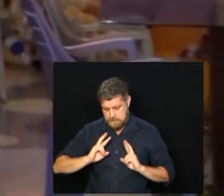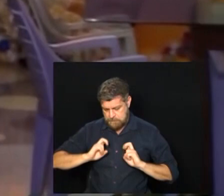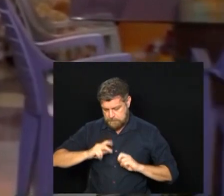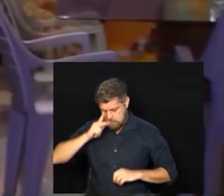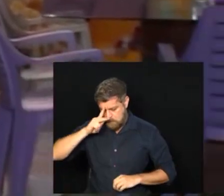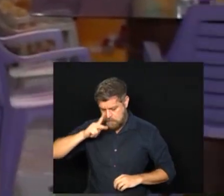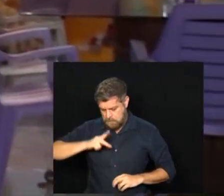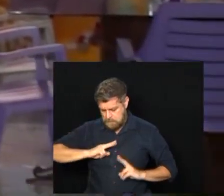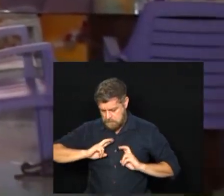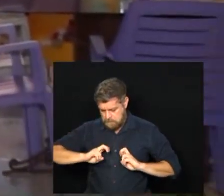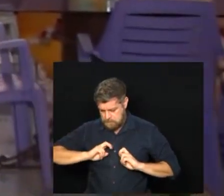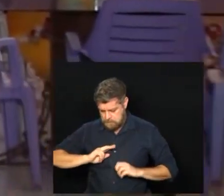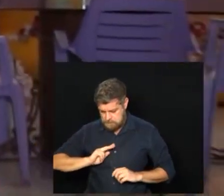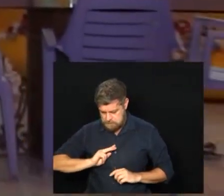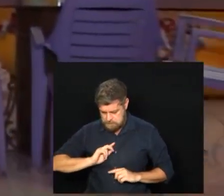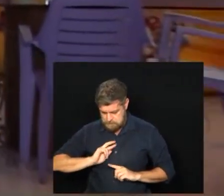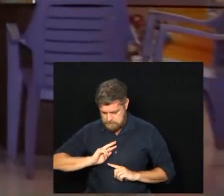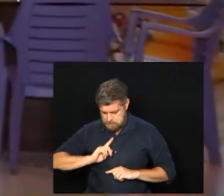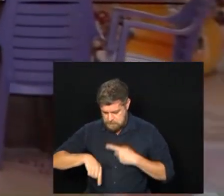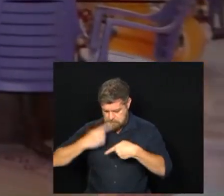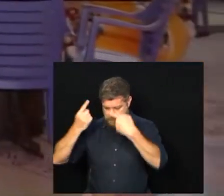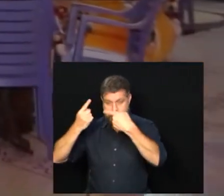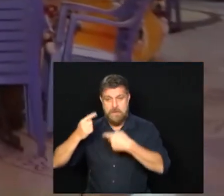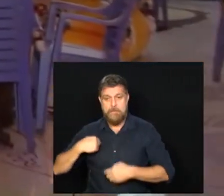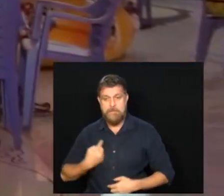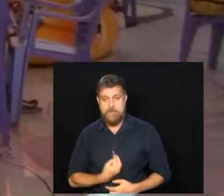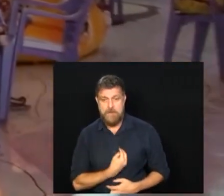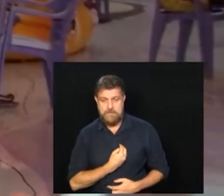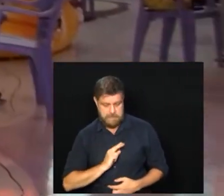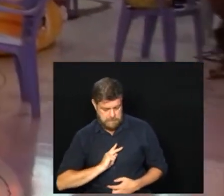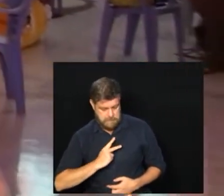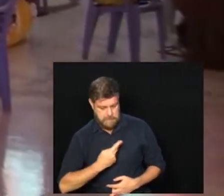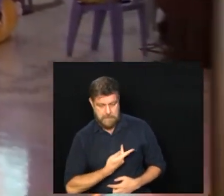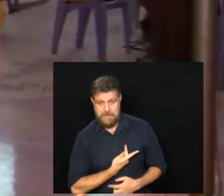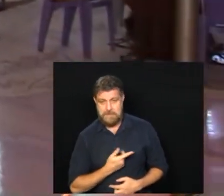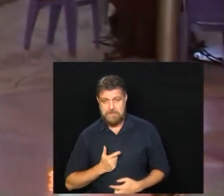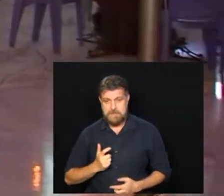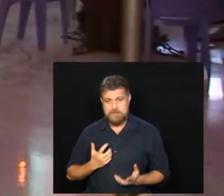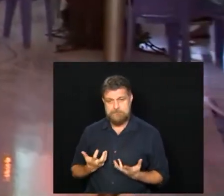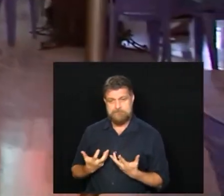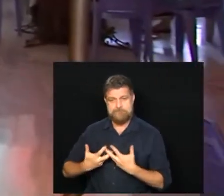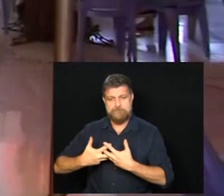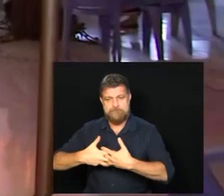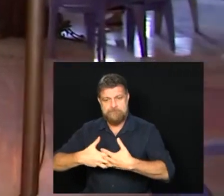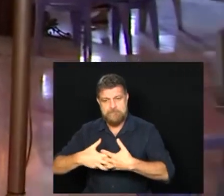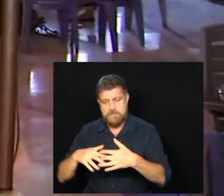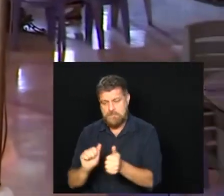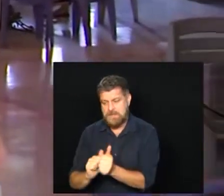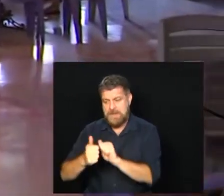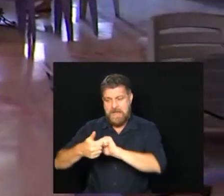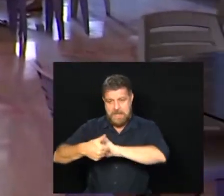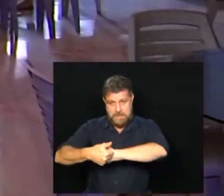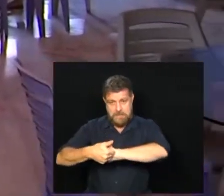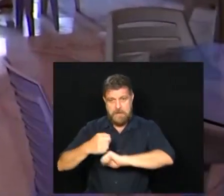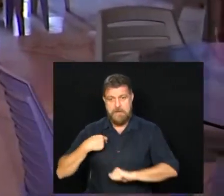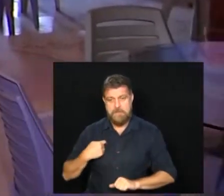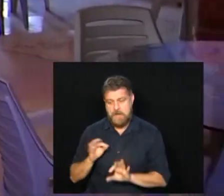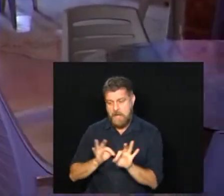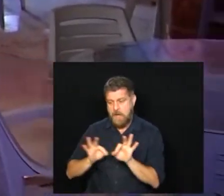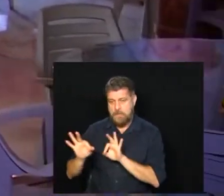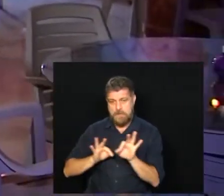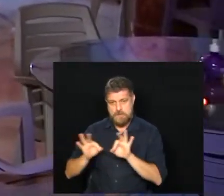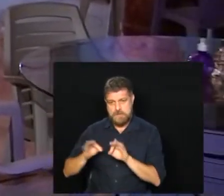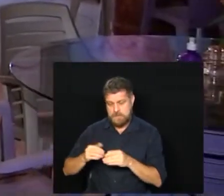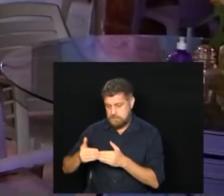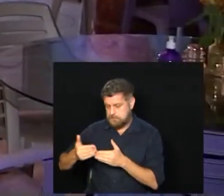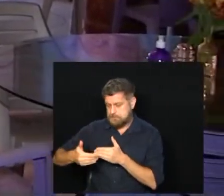a autotransformação, para poder cada um se adequar, né, para poder levar esse projeto adiante, que ele é